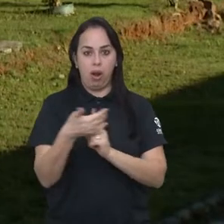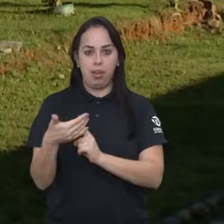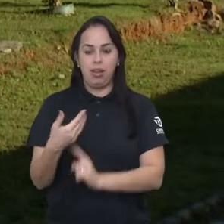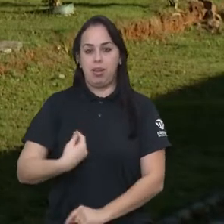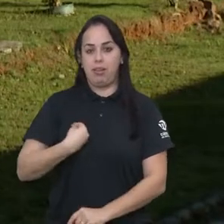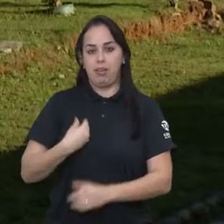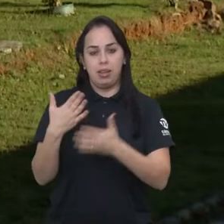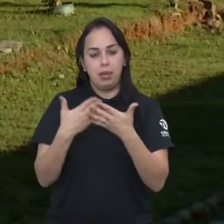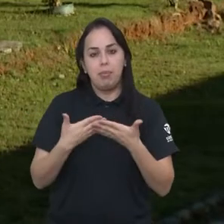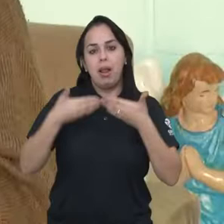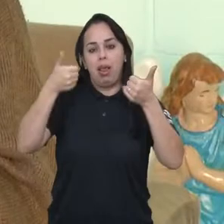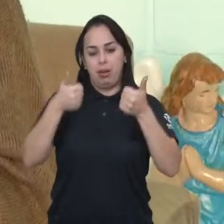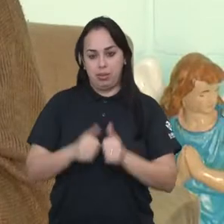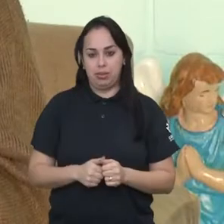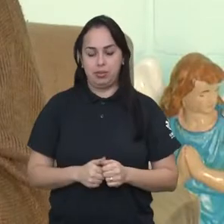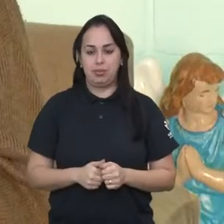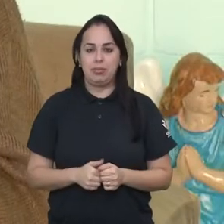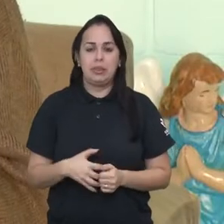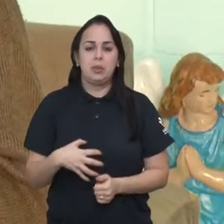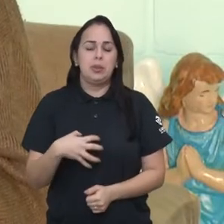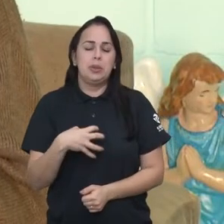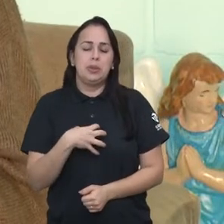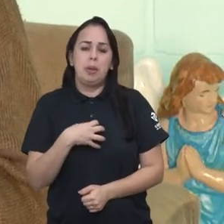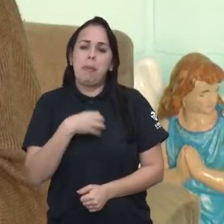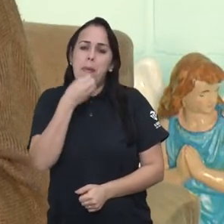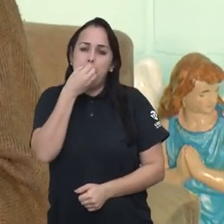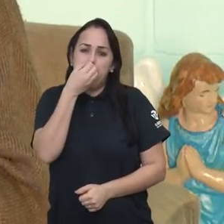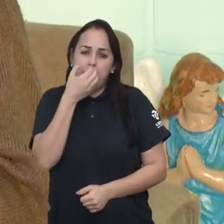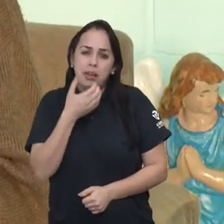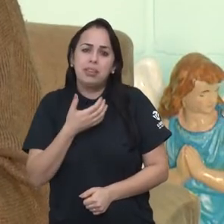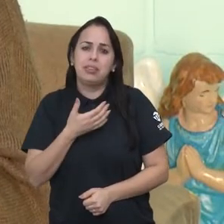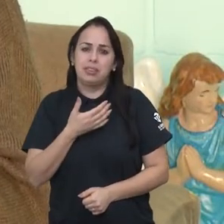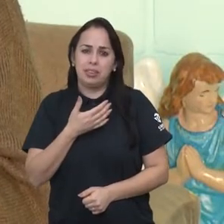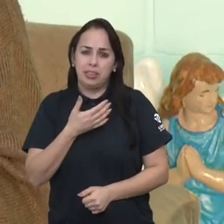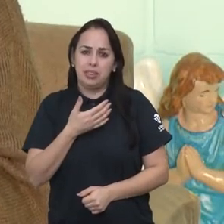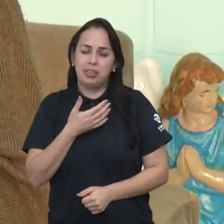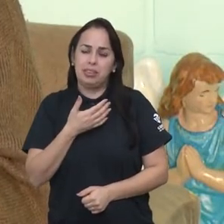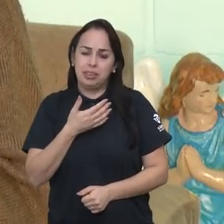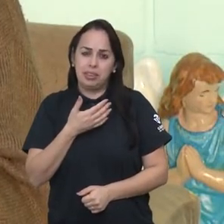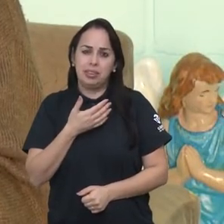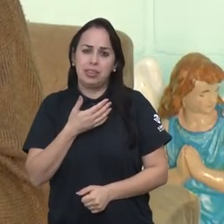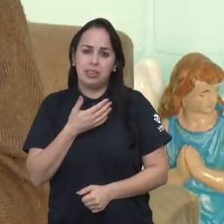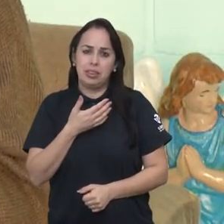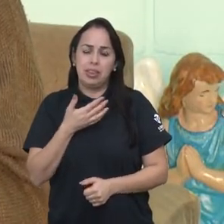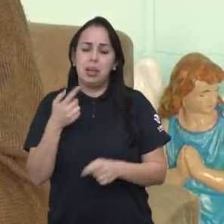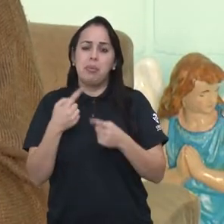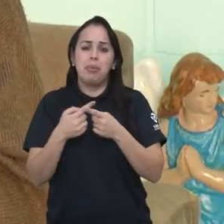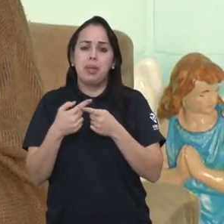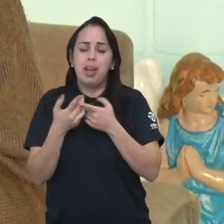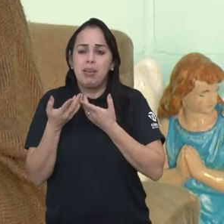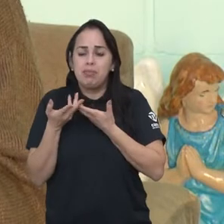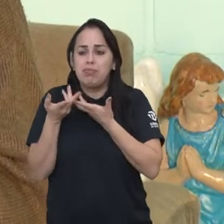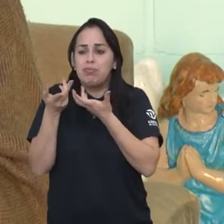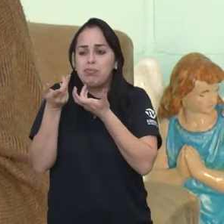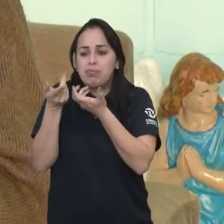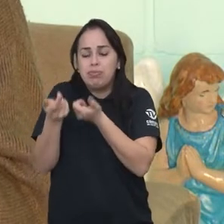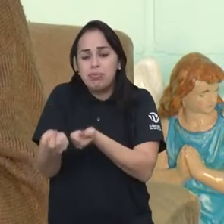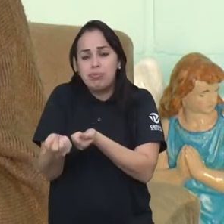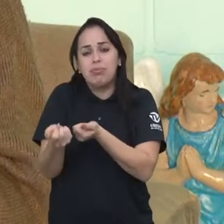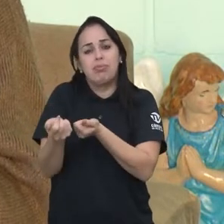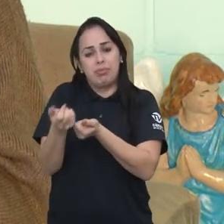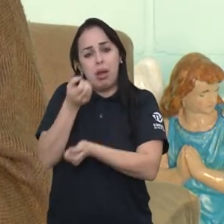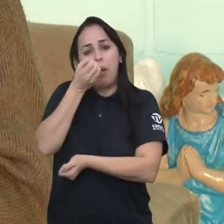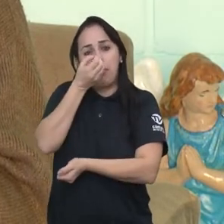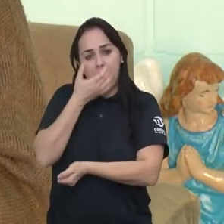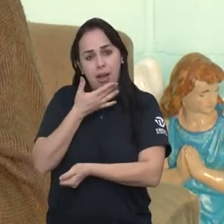qualidade de vida aos idosos vergonha quando nós somos bem recebidos no lugar e